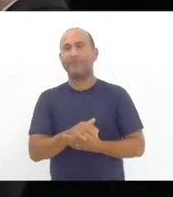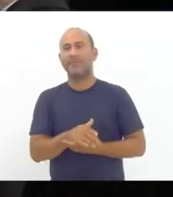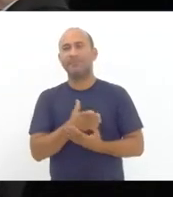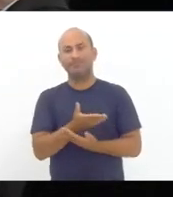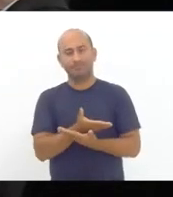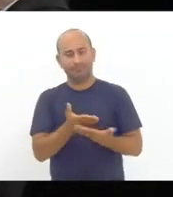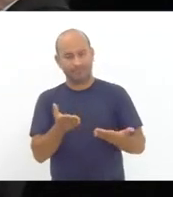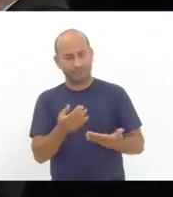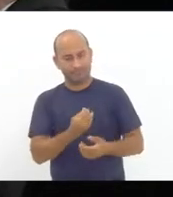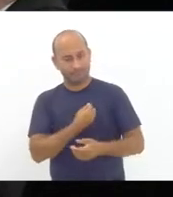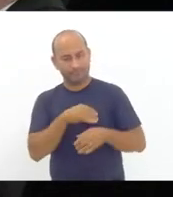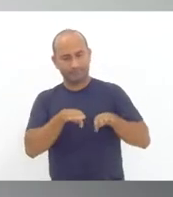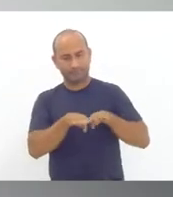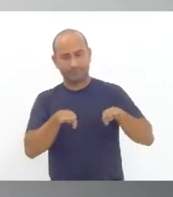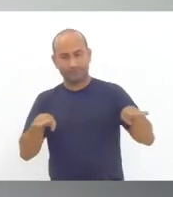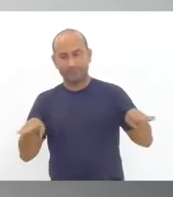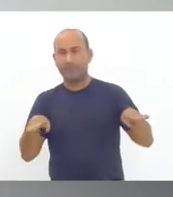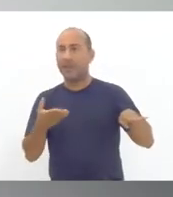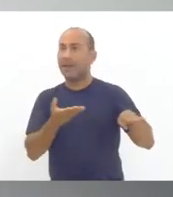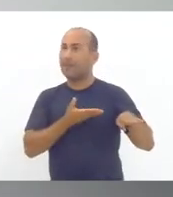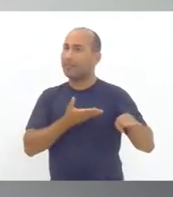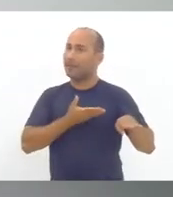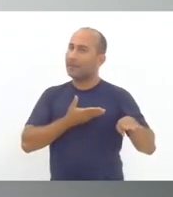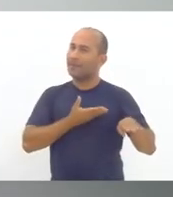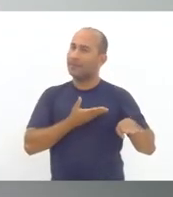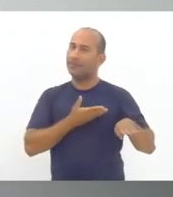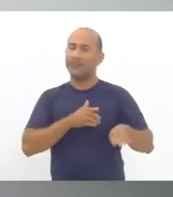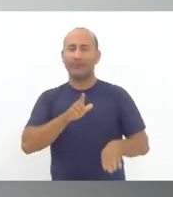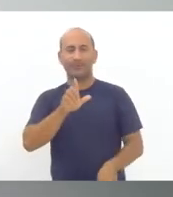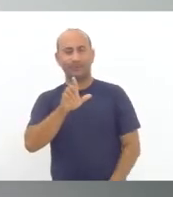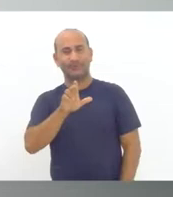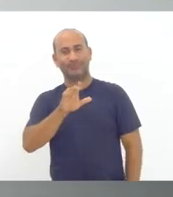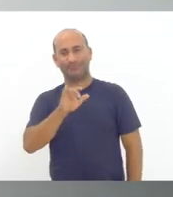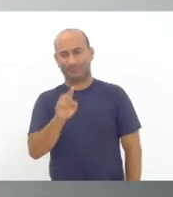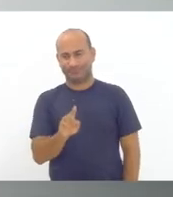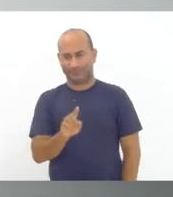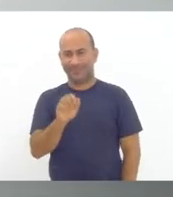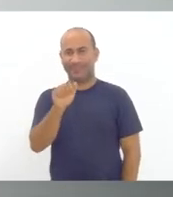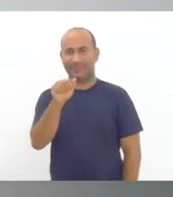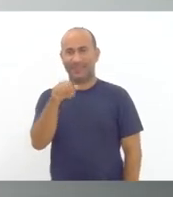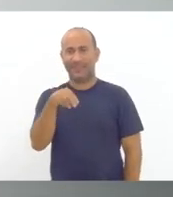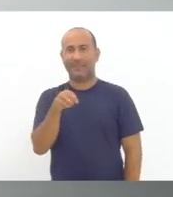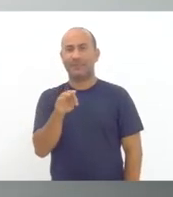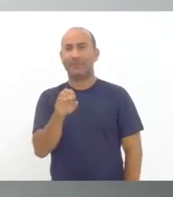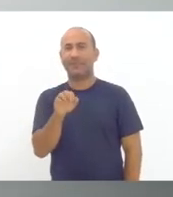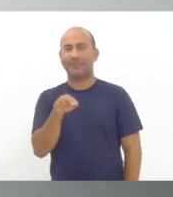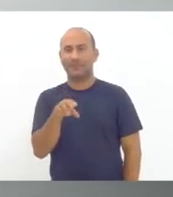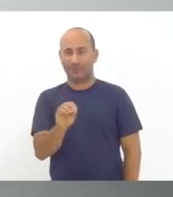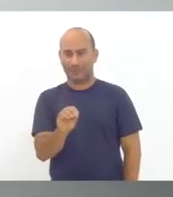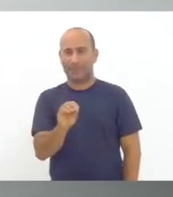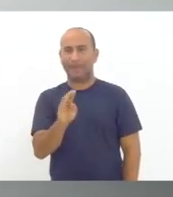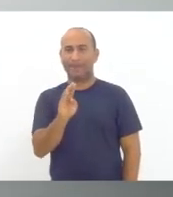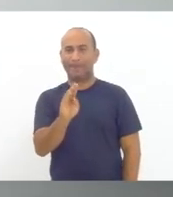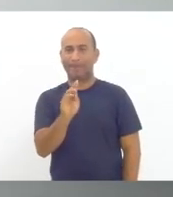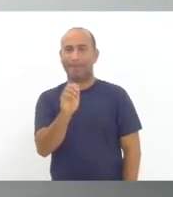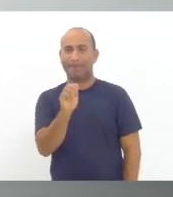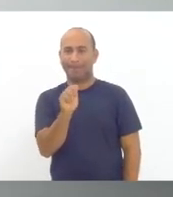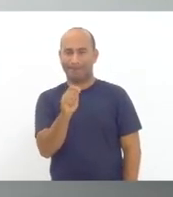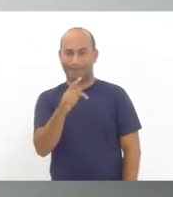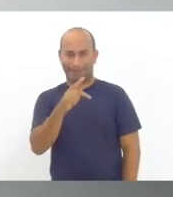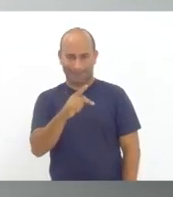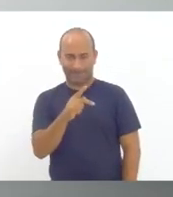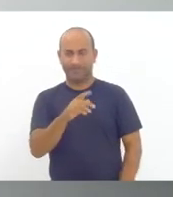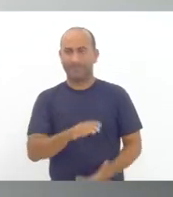mesa meu querido amigo Luiz Antônio Barros senhoras e senhores boa noite primeiro eu queria agradecer oportunidade